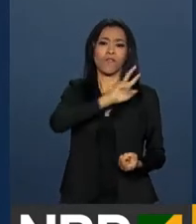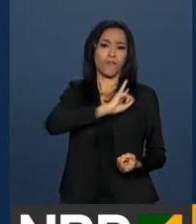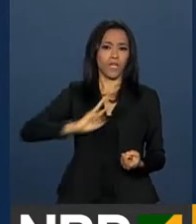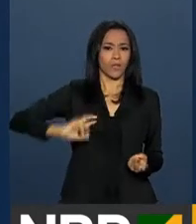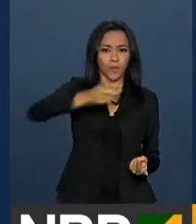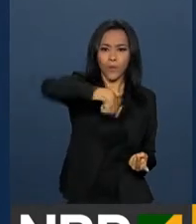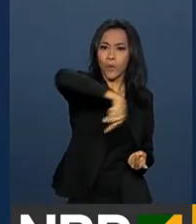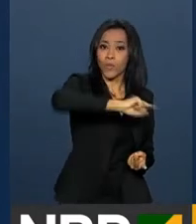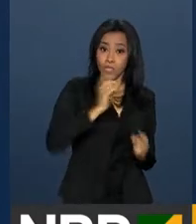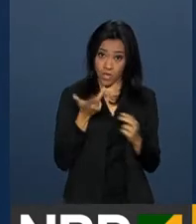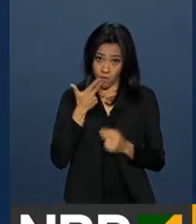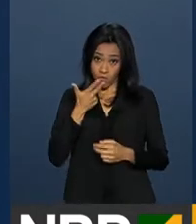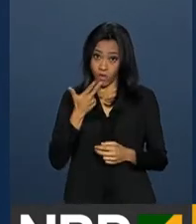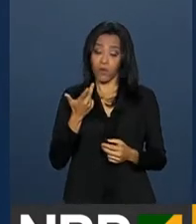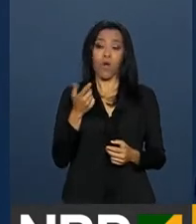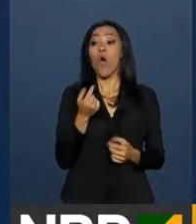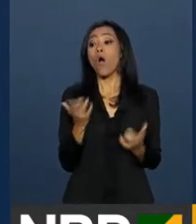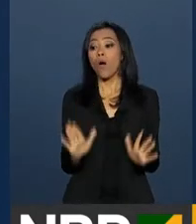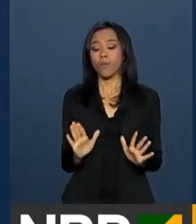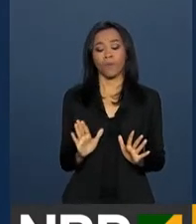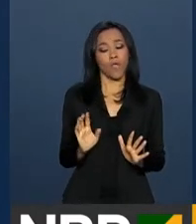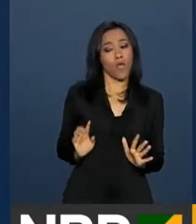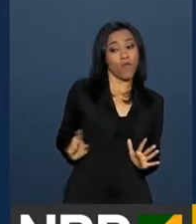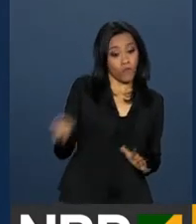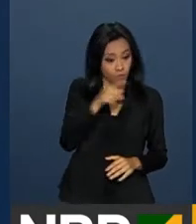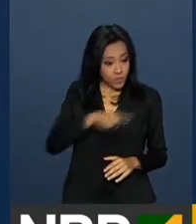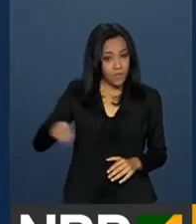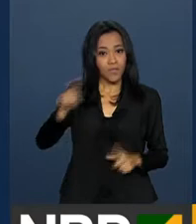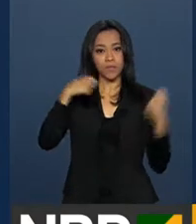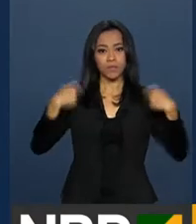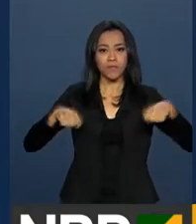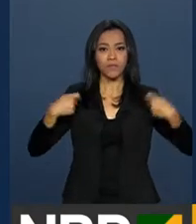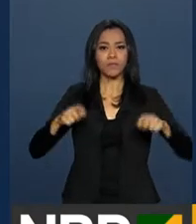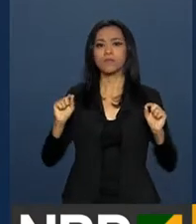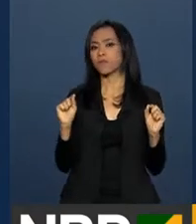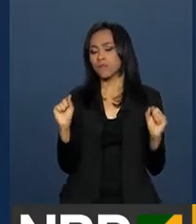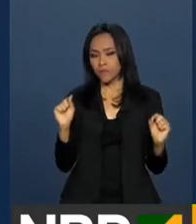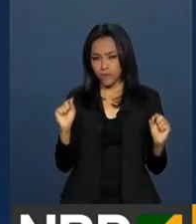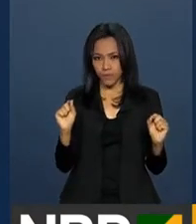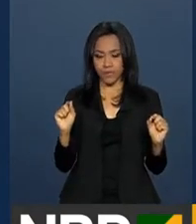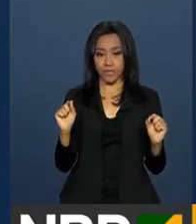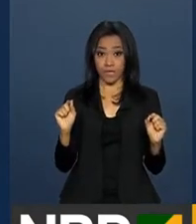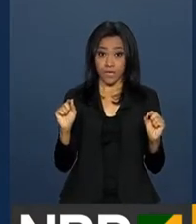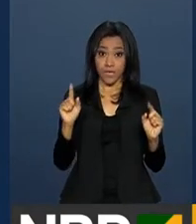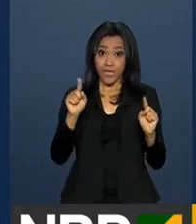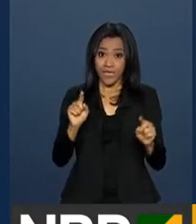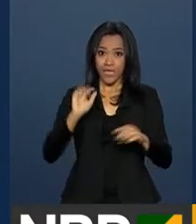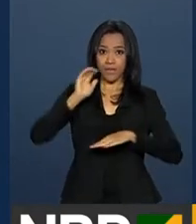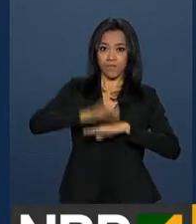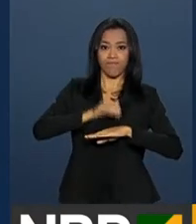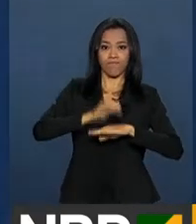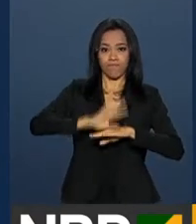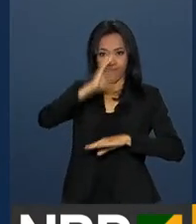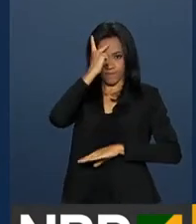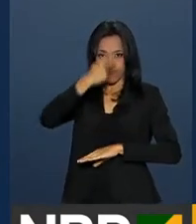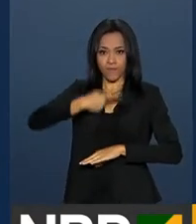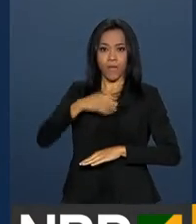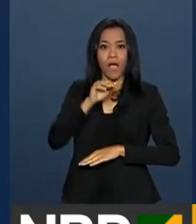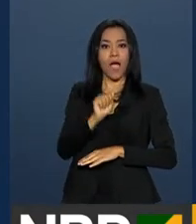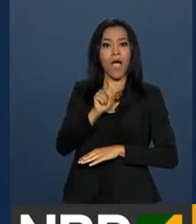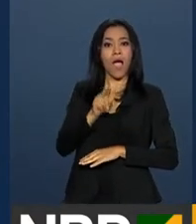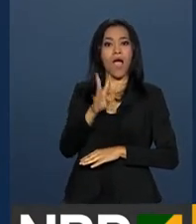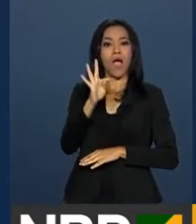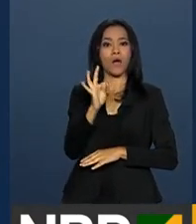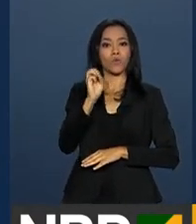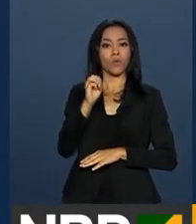seguinte, olha aqui, vocês têm que, naturalmente, se convencer de que a autonomia municipal é uma